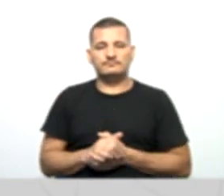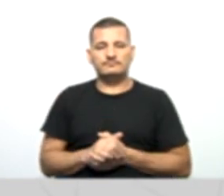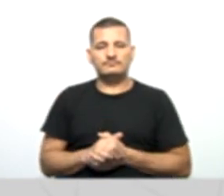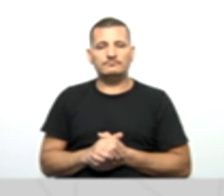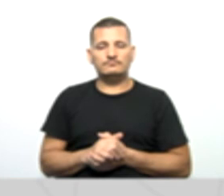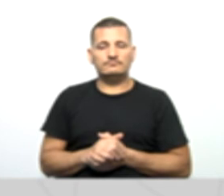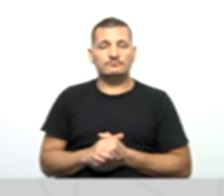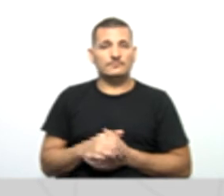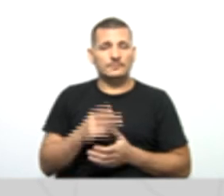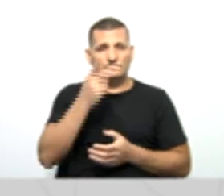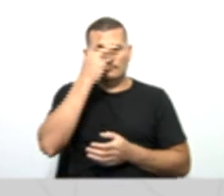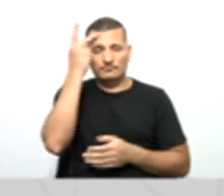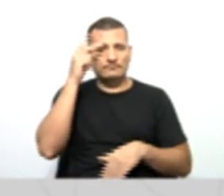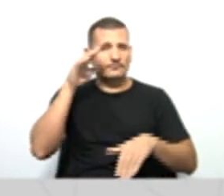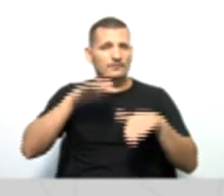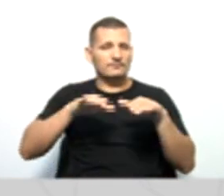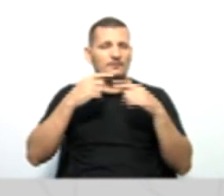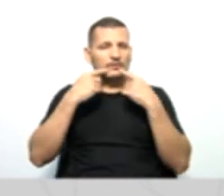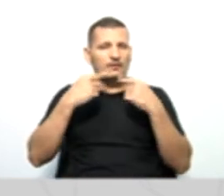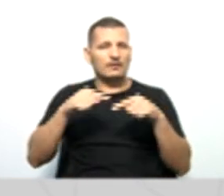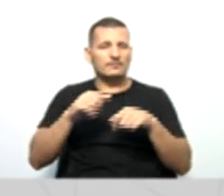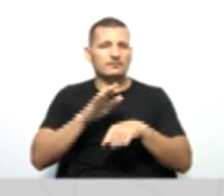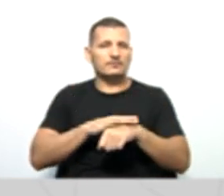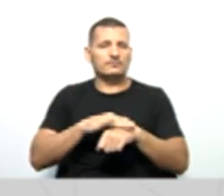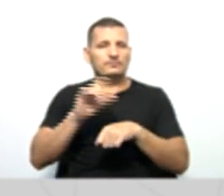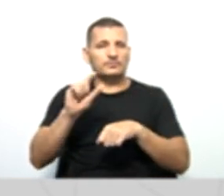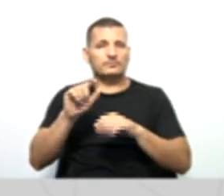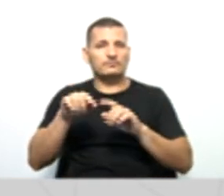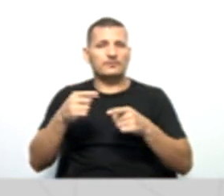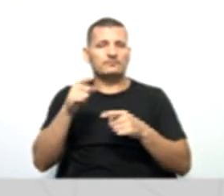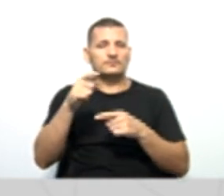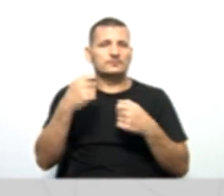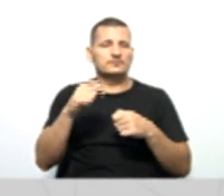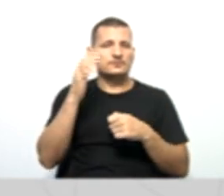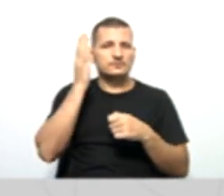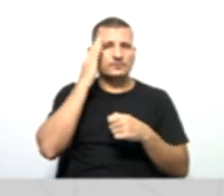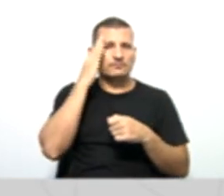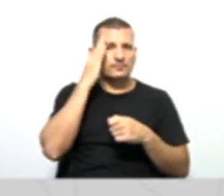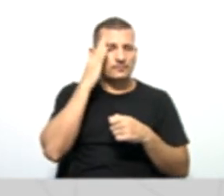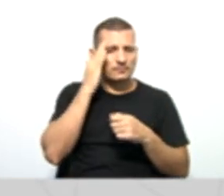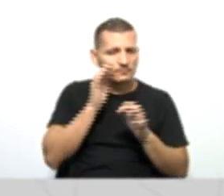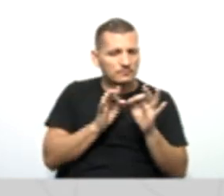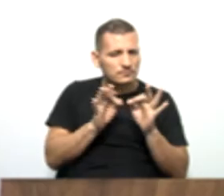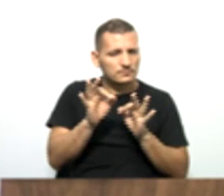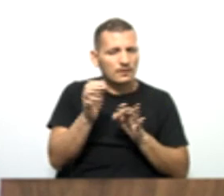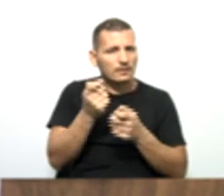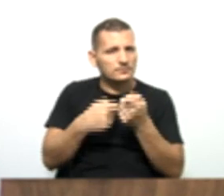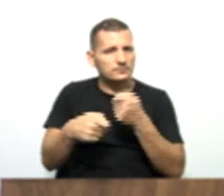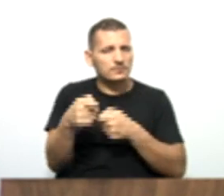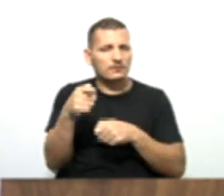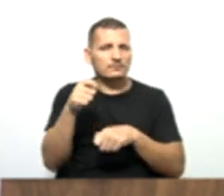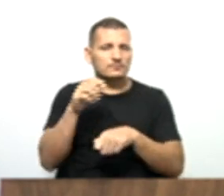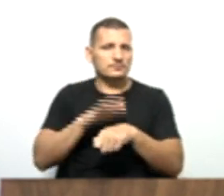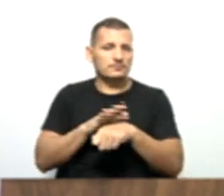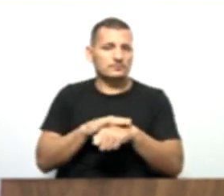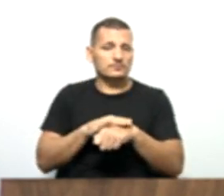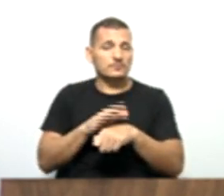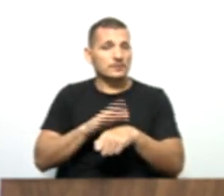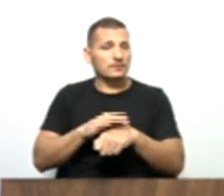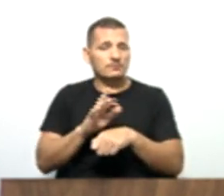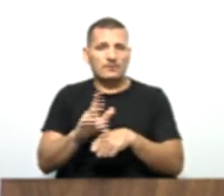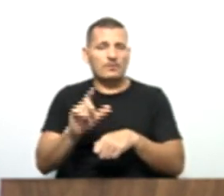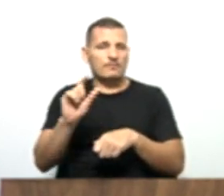reclamam que o tempo é pouco, às vezes, né? Mas você tem que saber administrar esse tempo. Né? O tempo não é pouco.